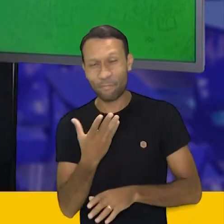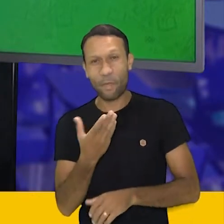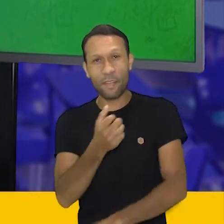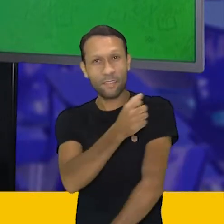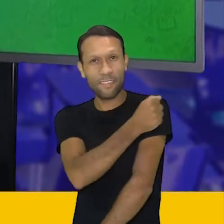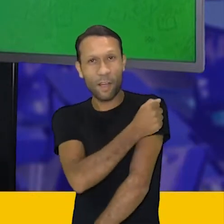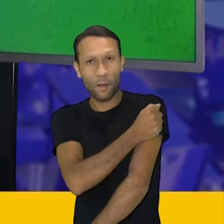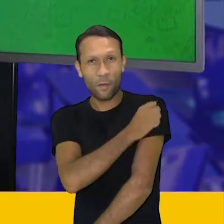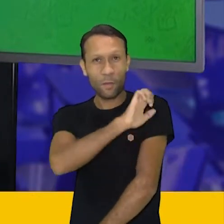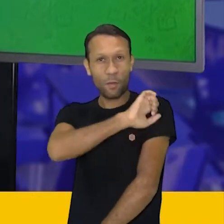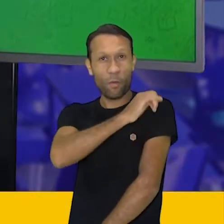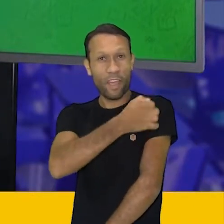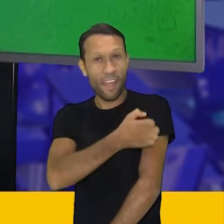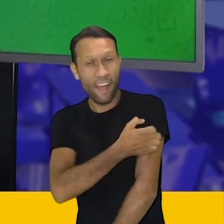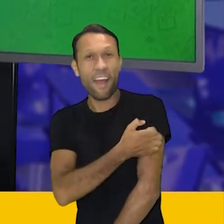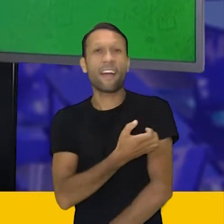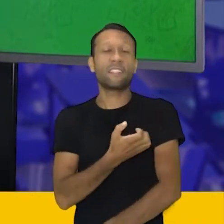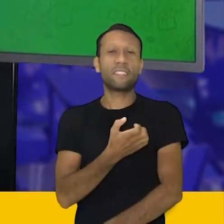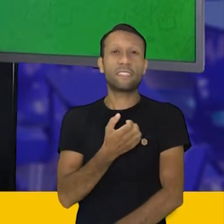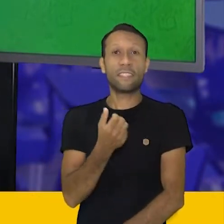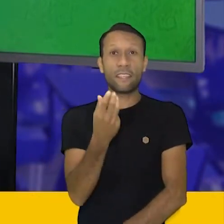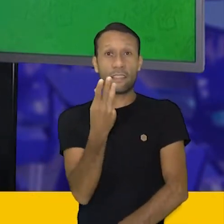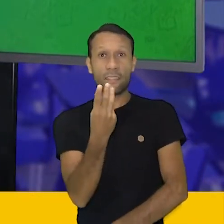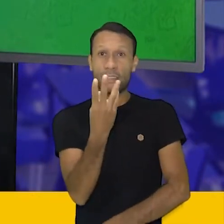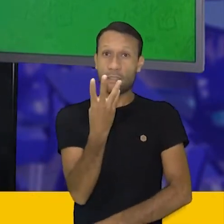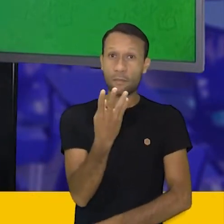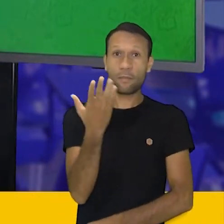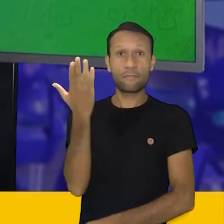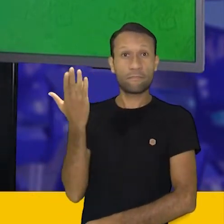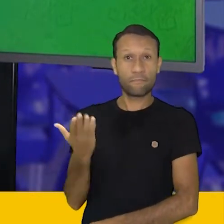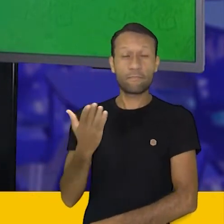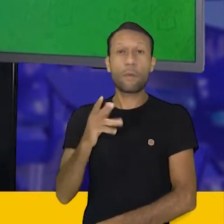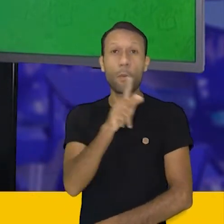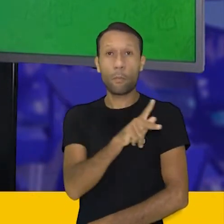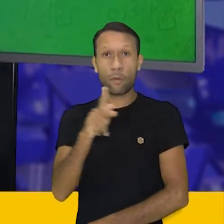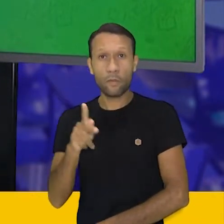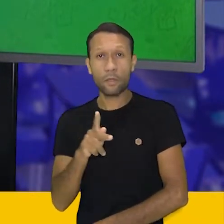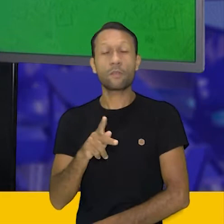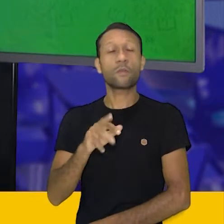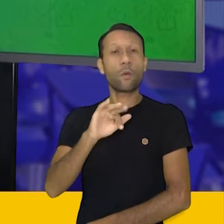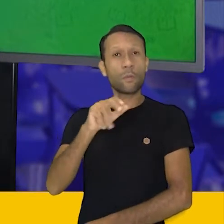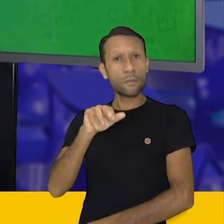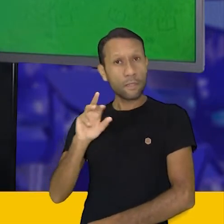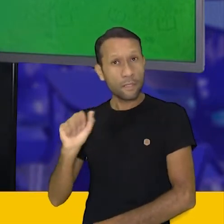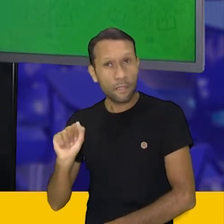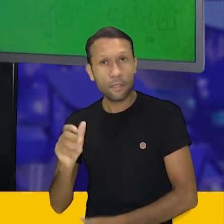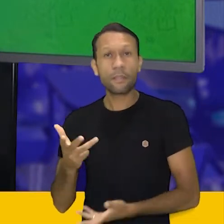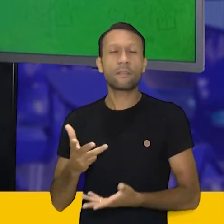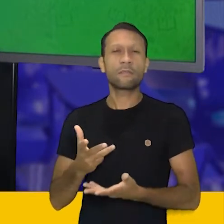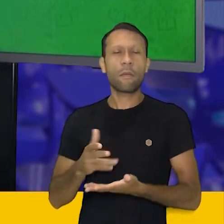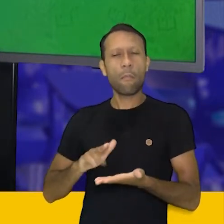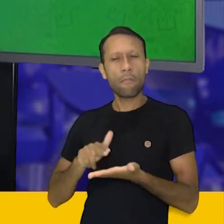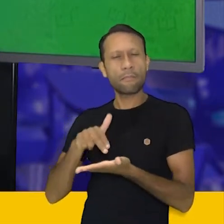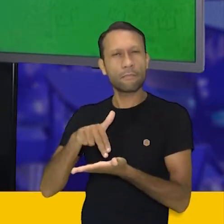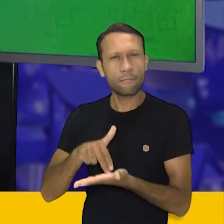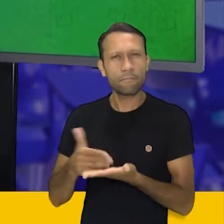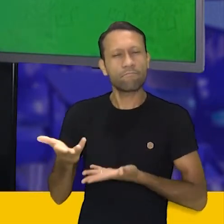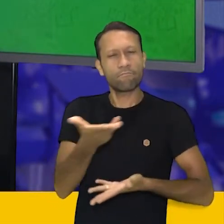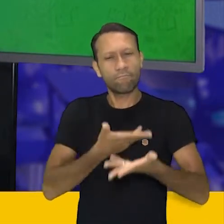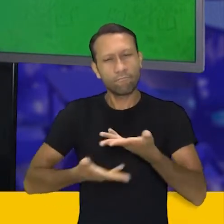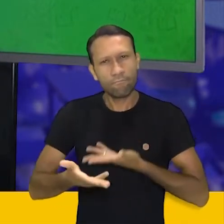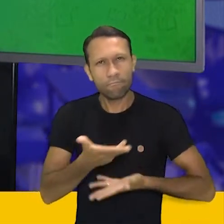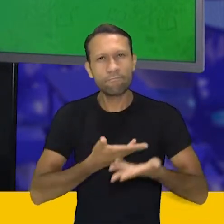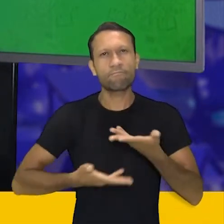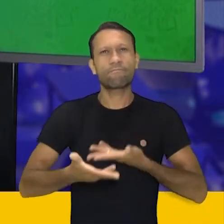Olá, estudantes da EJA, fases 3 e 4. Eu sou o professor Rubenício Medeiros e é um prazer estar aqui com